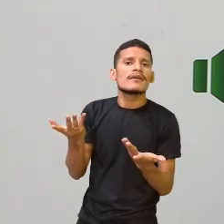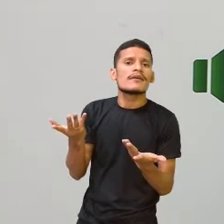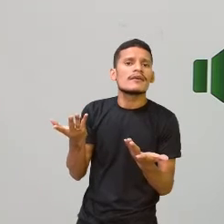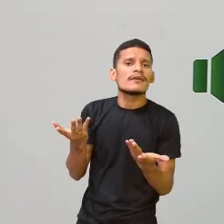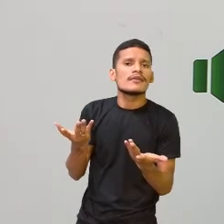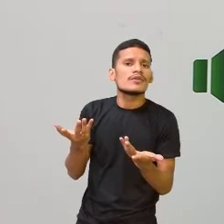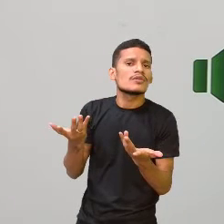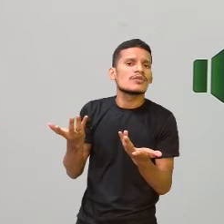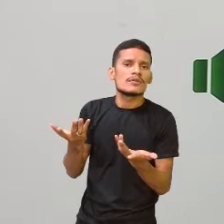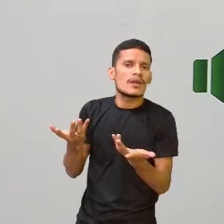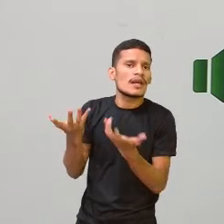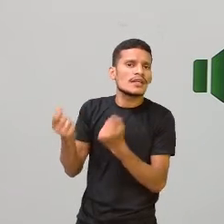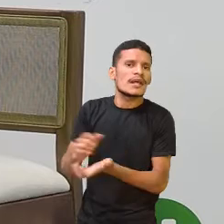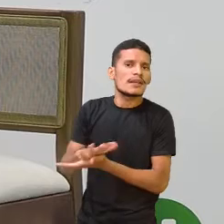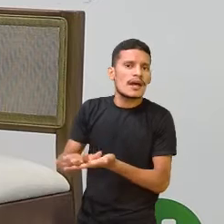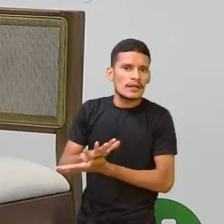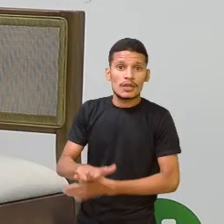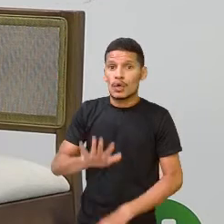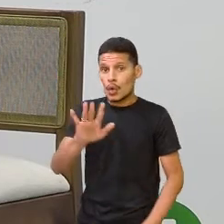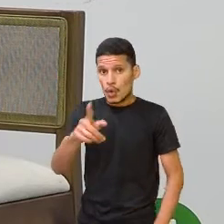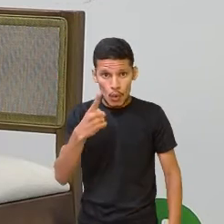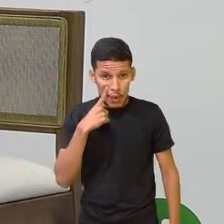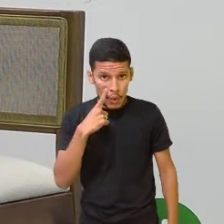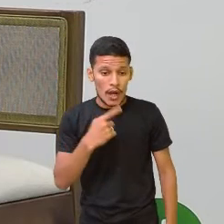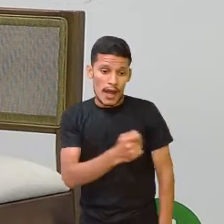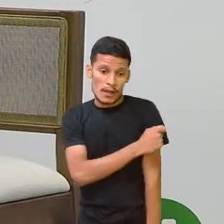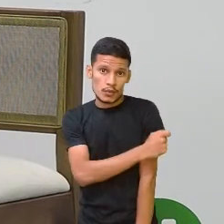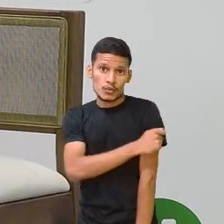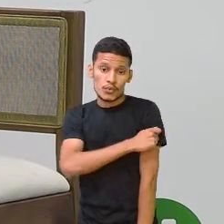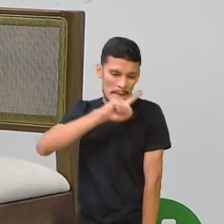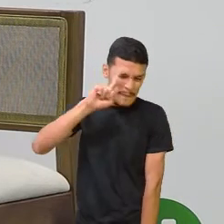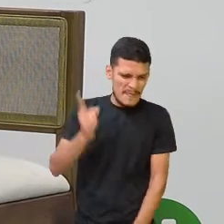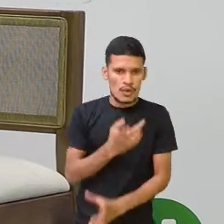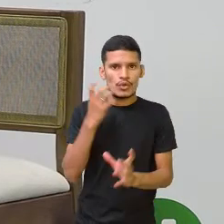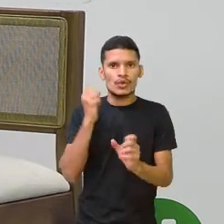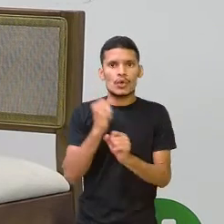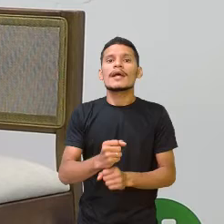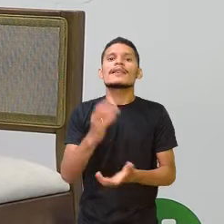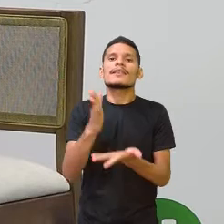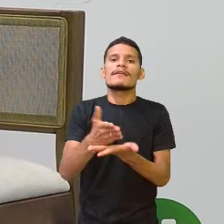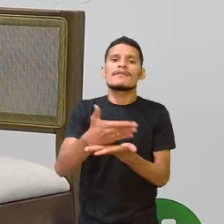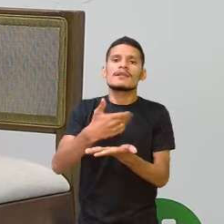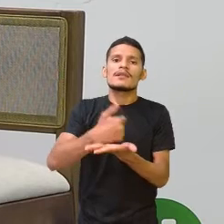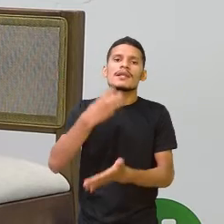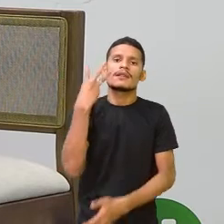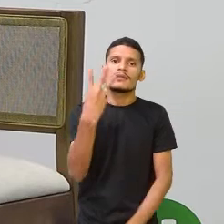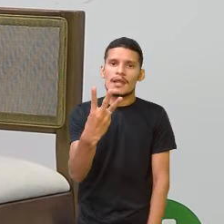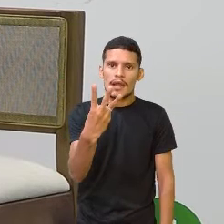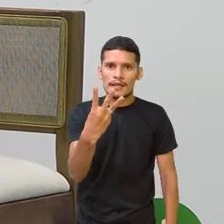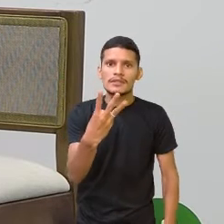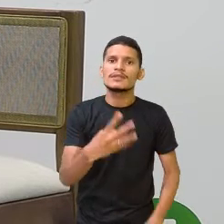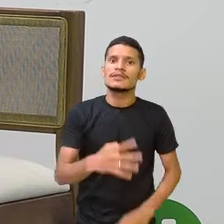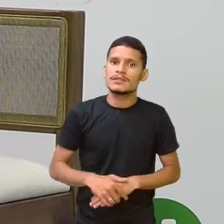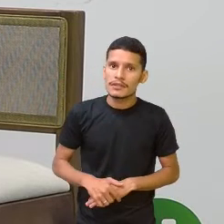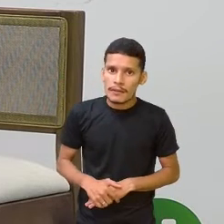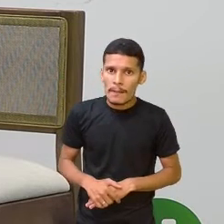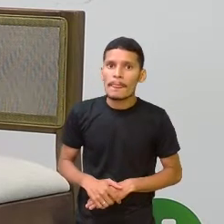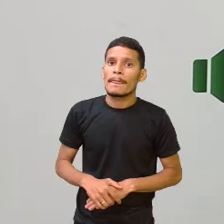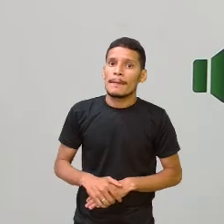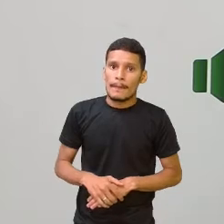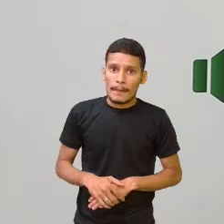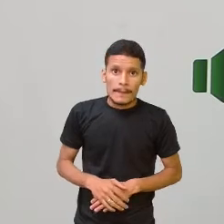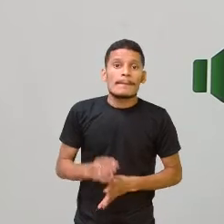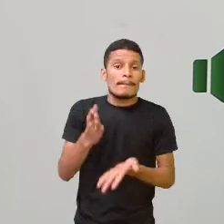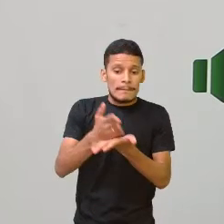Professora Abigail. Os alunos nota 1000 do quinto ano estão dizendo que você terá que dividir por 3. Por 3,